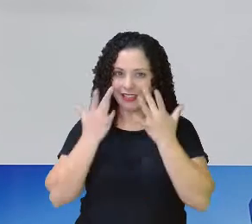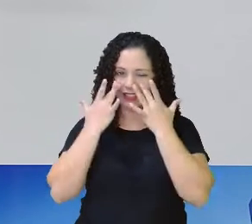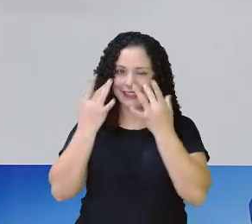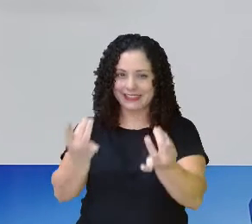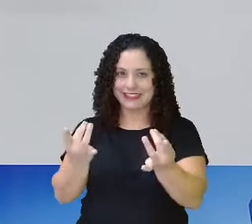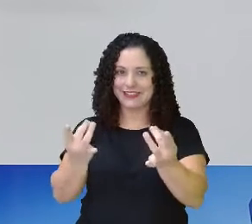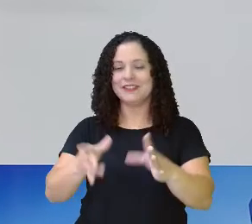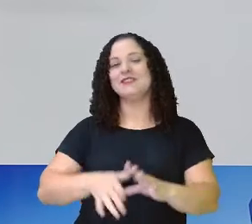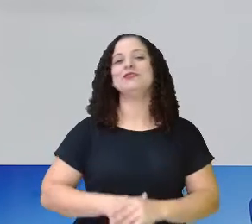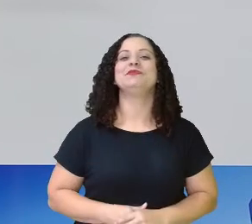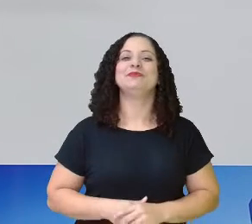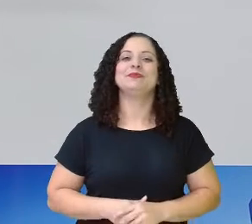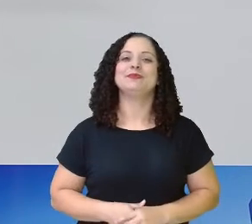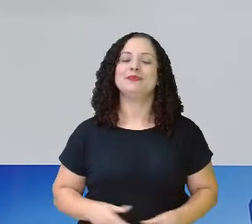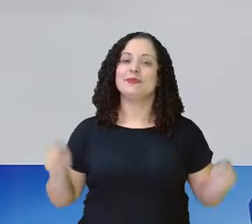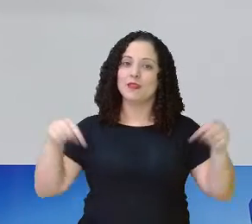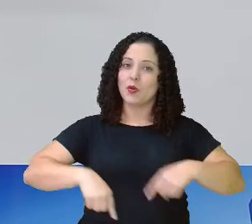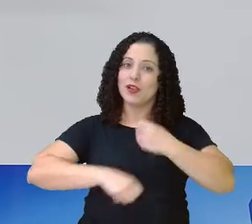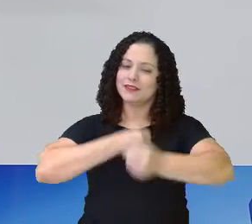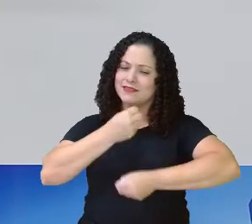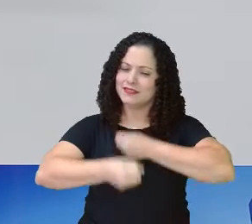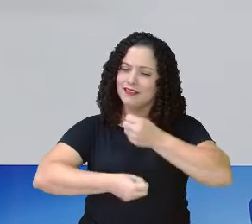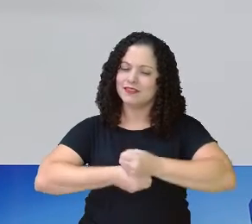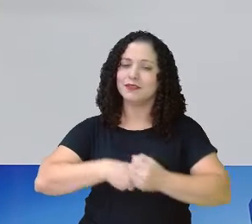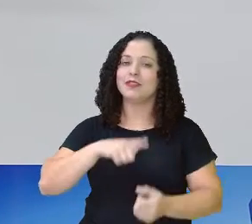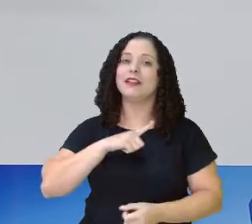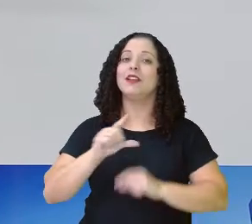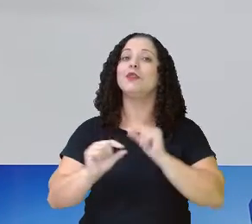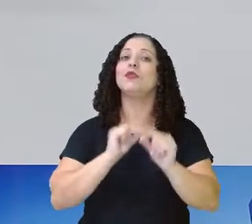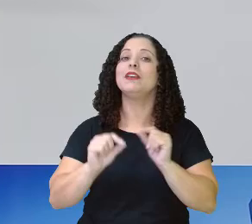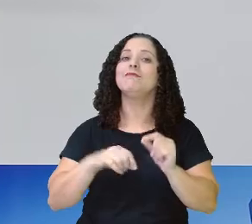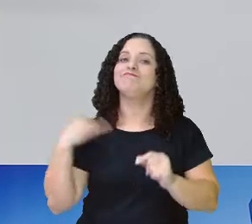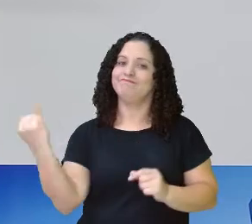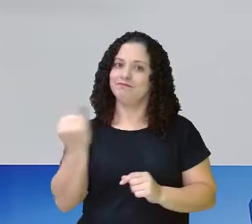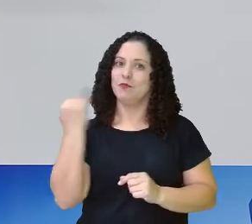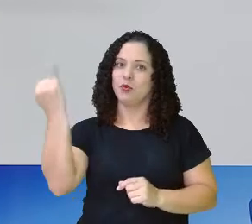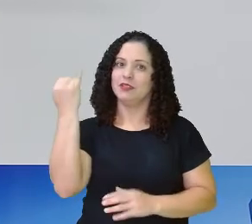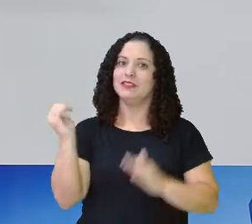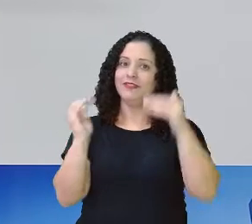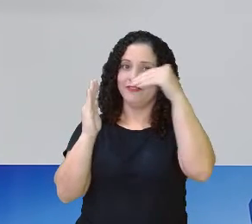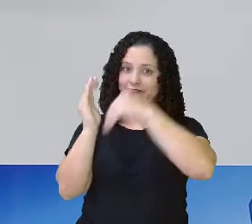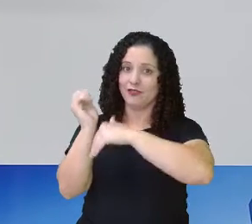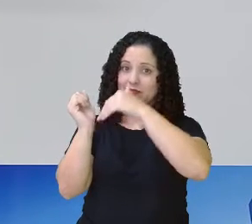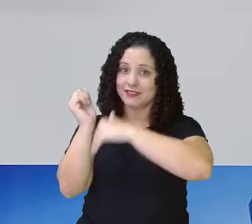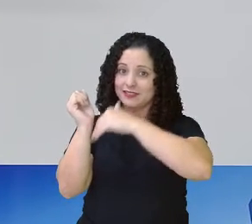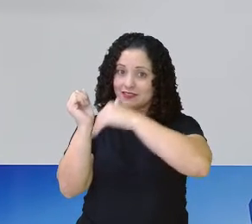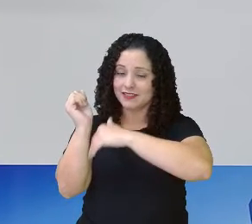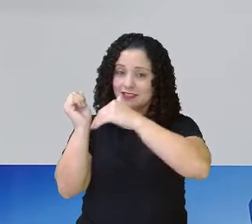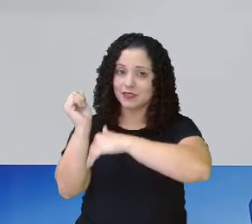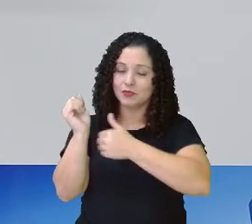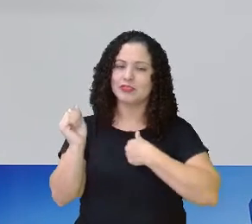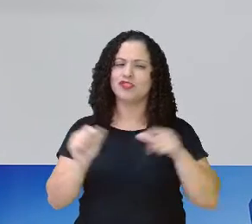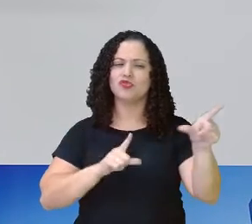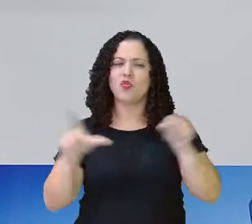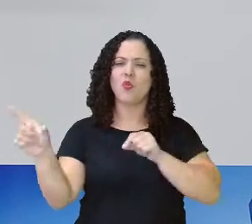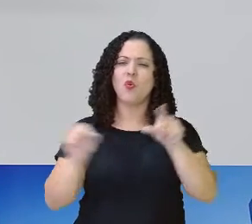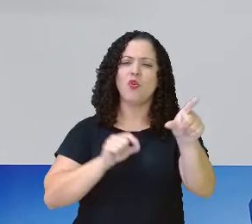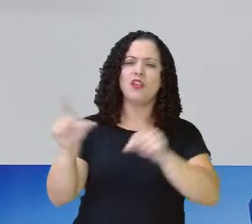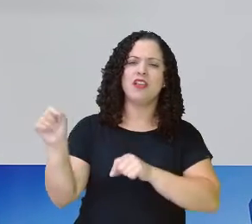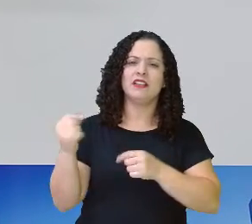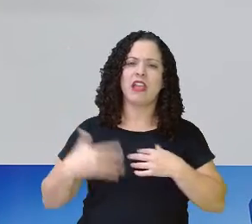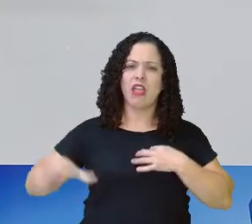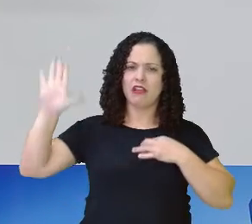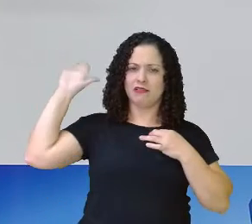nisso. Ainda mais porque esse ano a gente tem uma coisa muito importante que são as eleições. Então, que a gente possa escolher